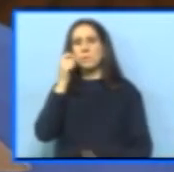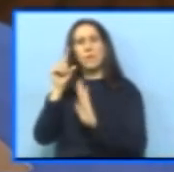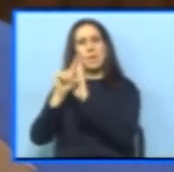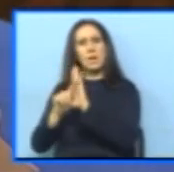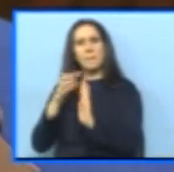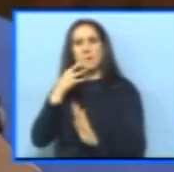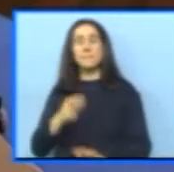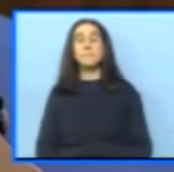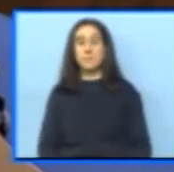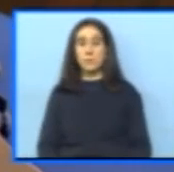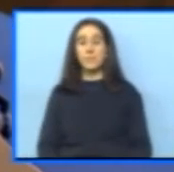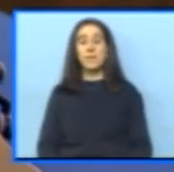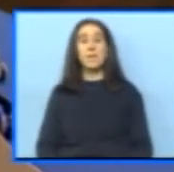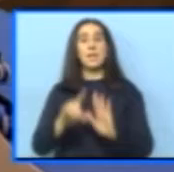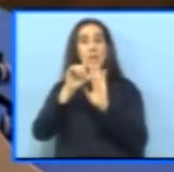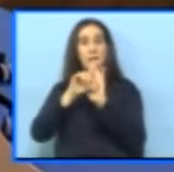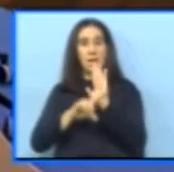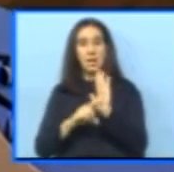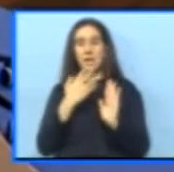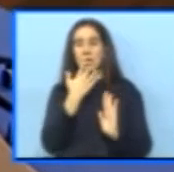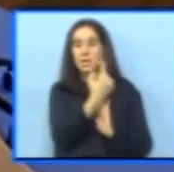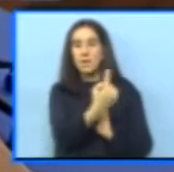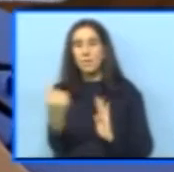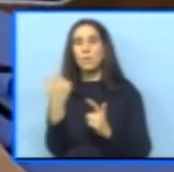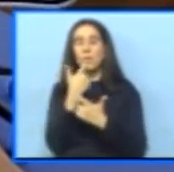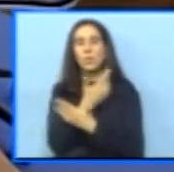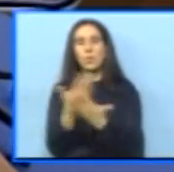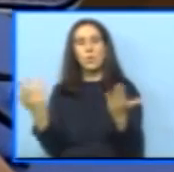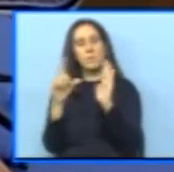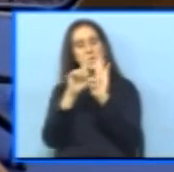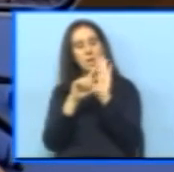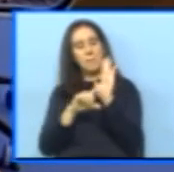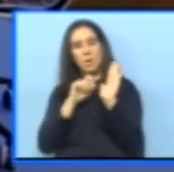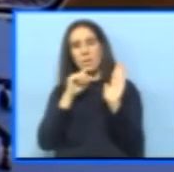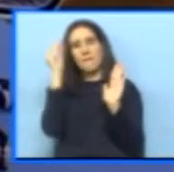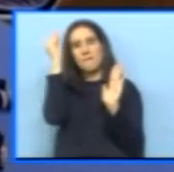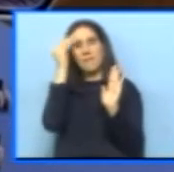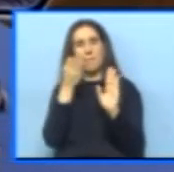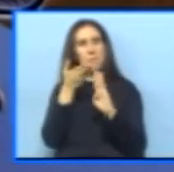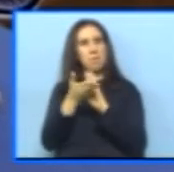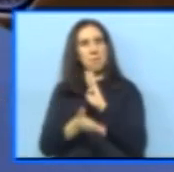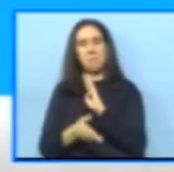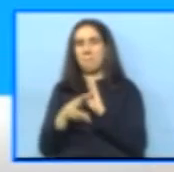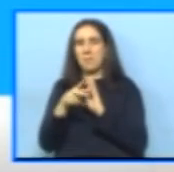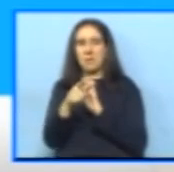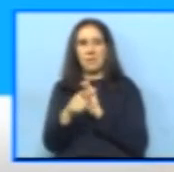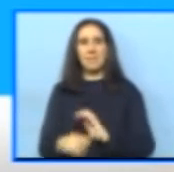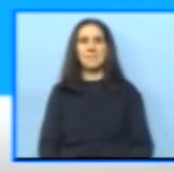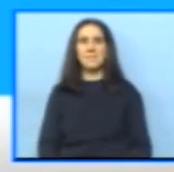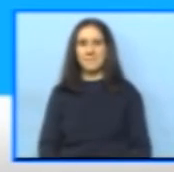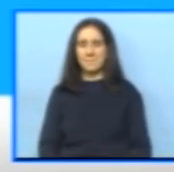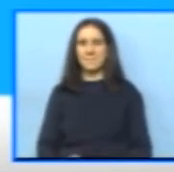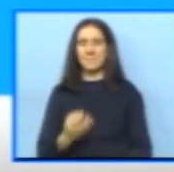mas a cada lei feita, 1000 formas de a falsear. Isso já serão... Em todo o caso, elas estão aí para